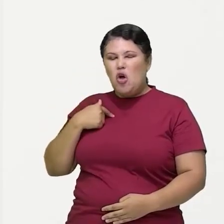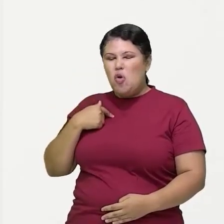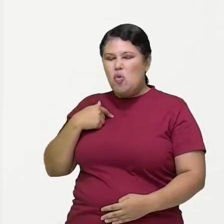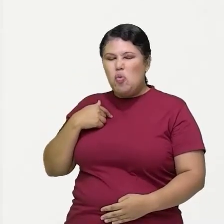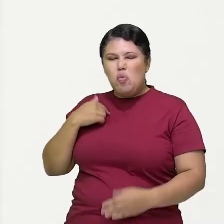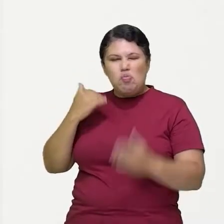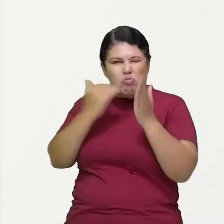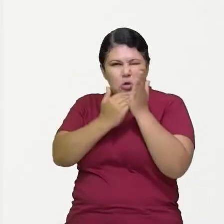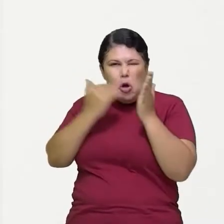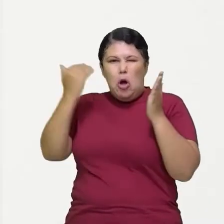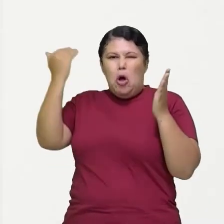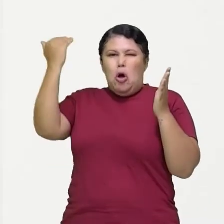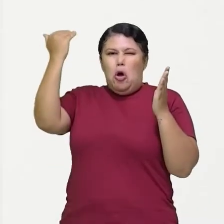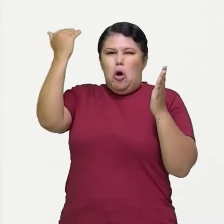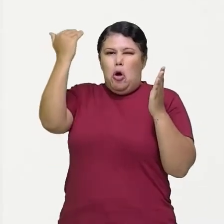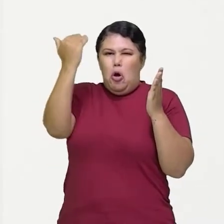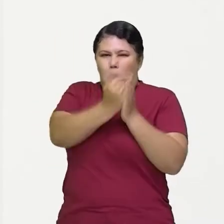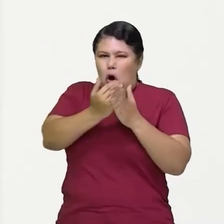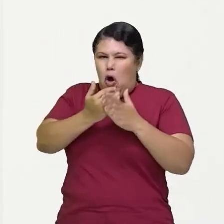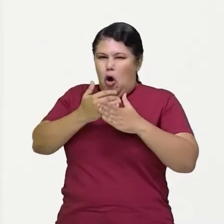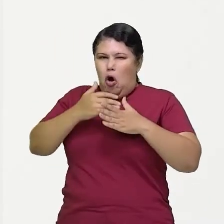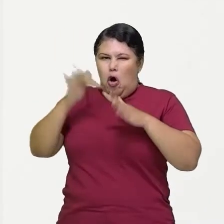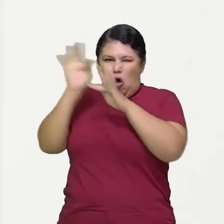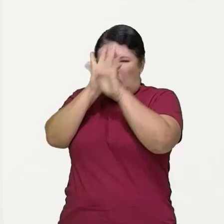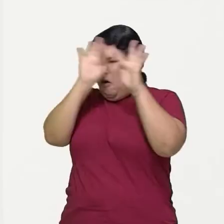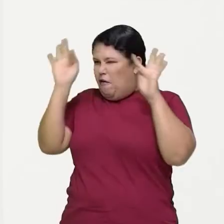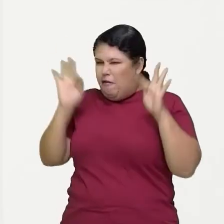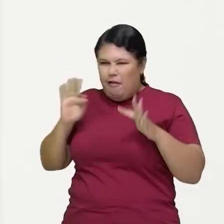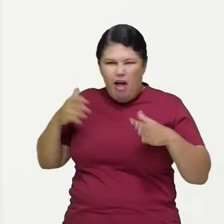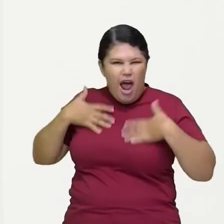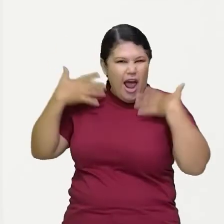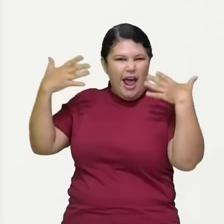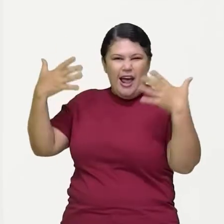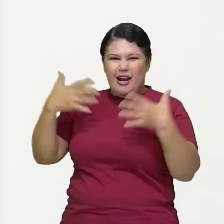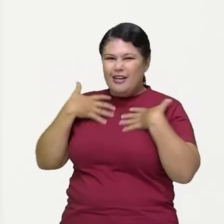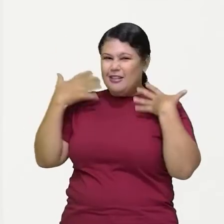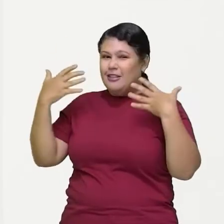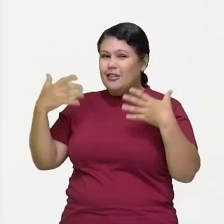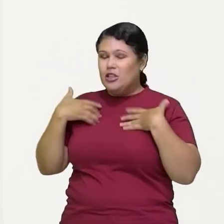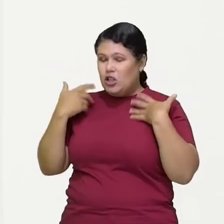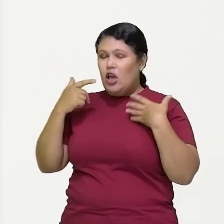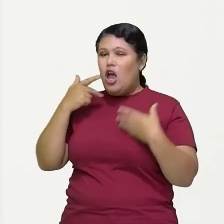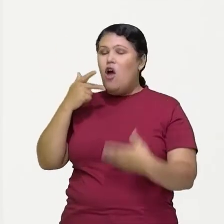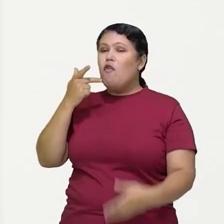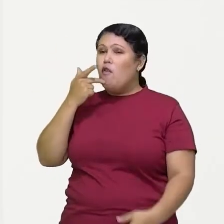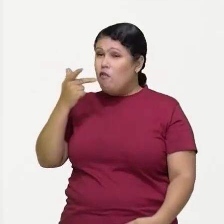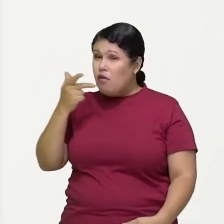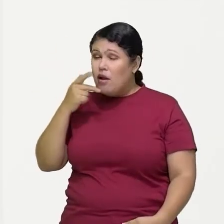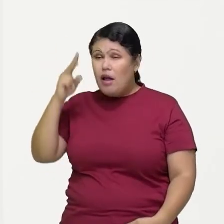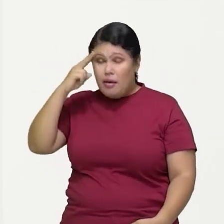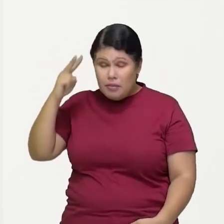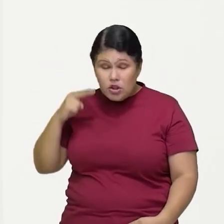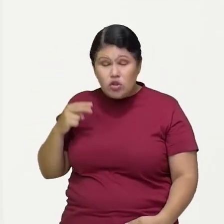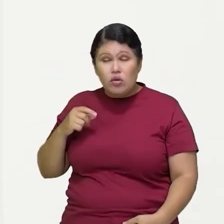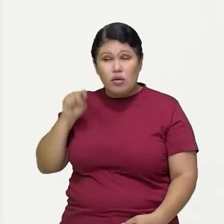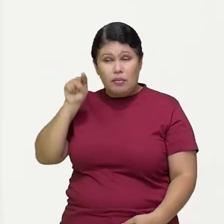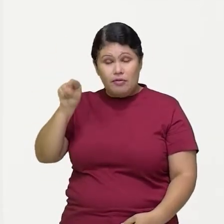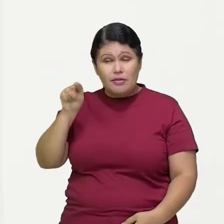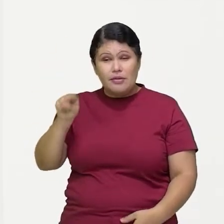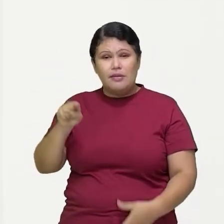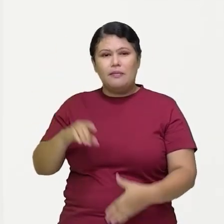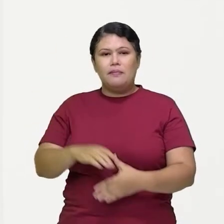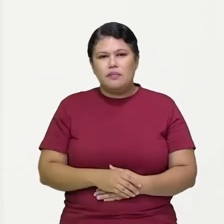E estou super, hiper, mega feliz. Tão feliz que vou até contar a minha história para